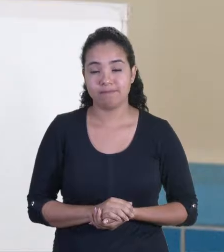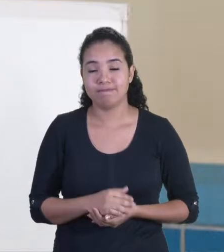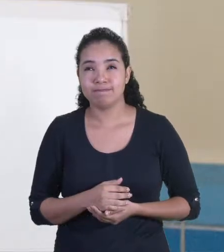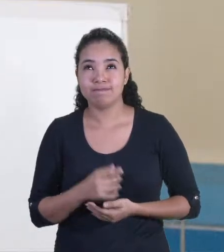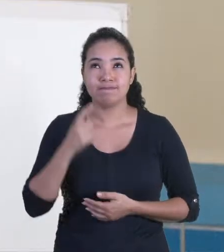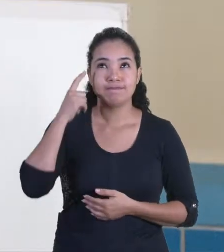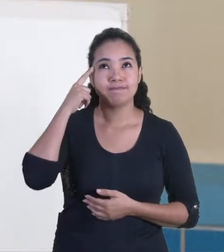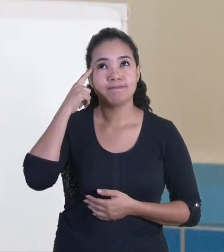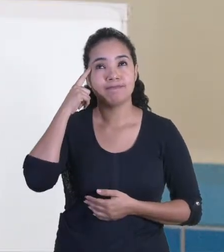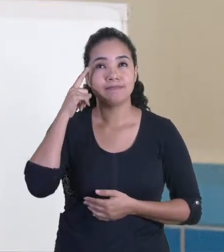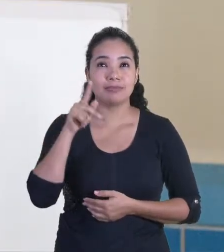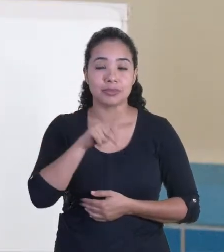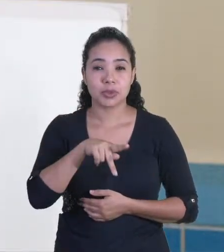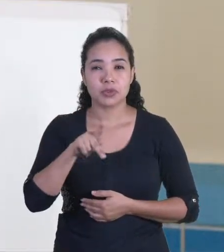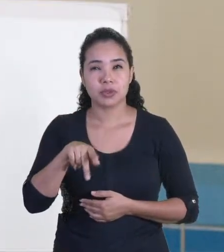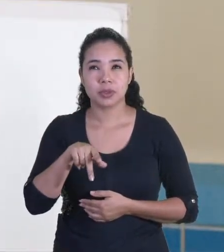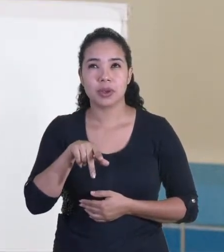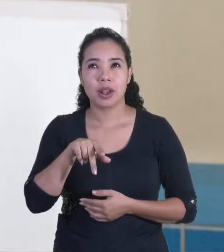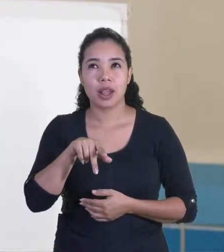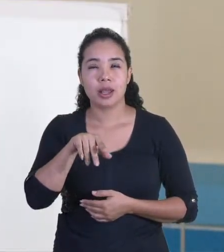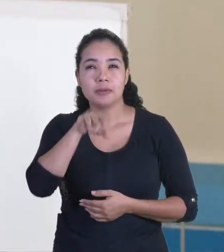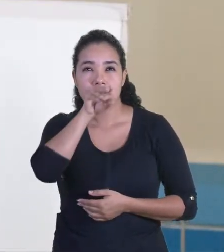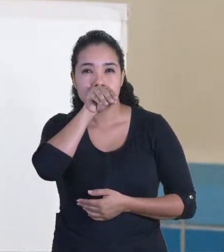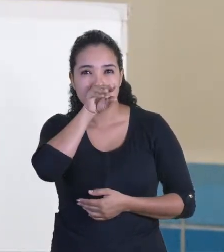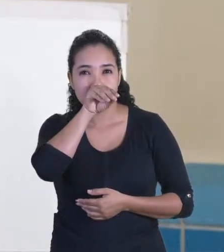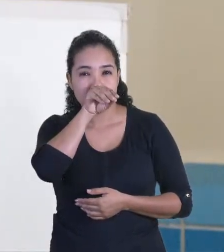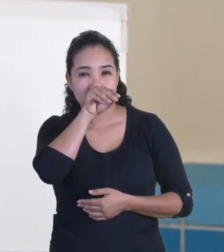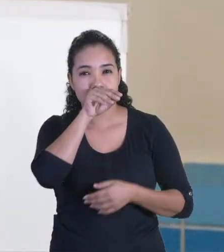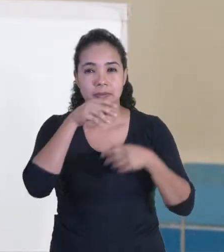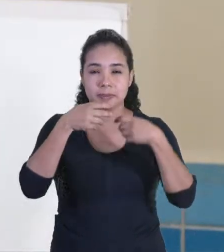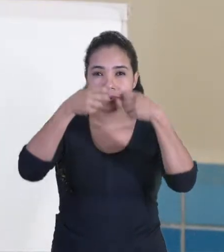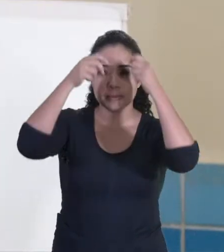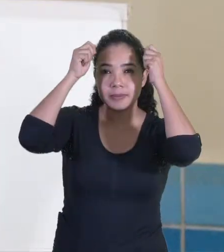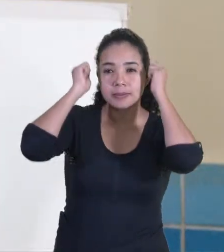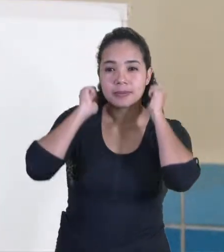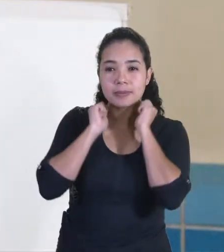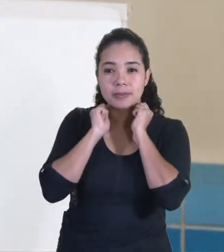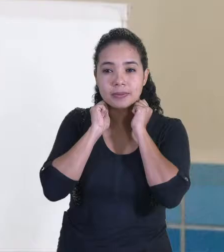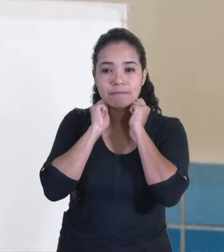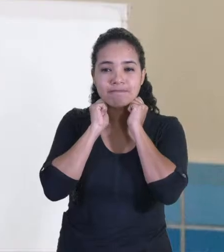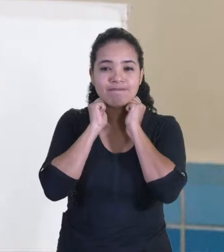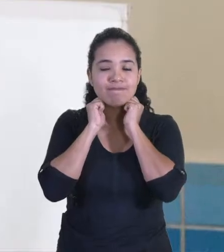Prof, ave que colocava o saco na cabeça.